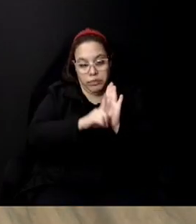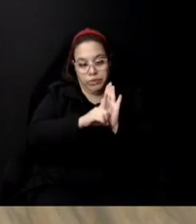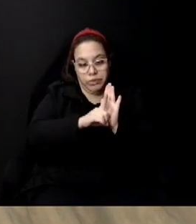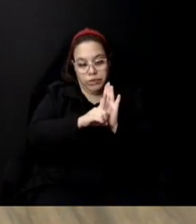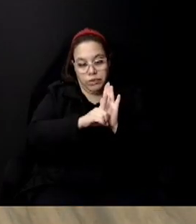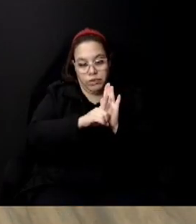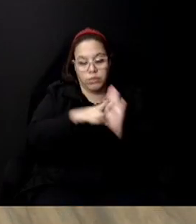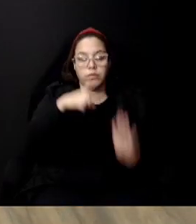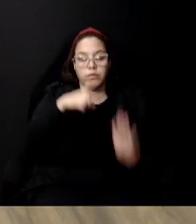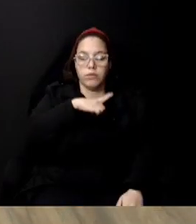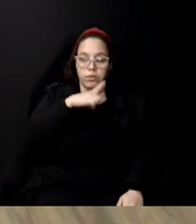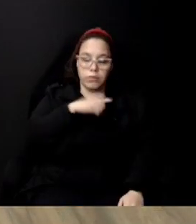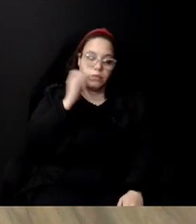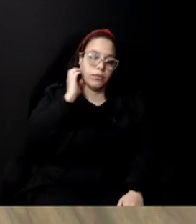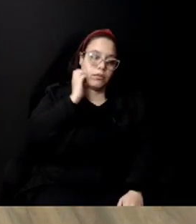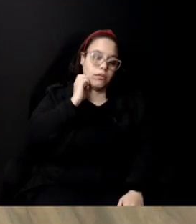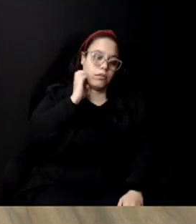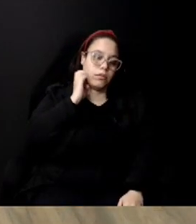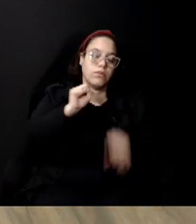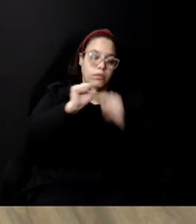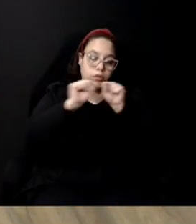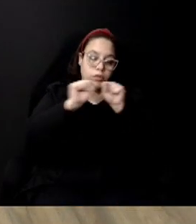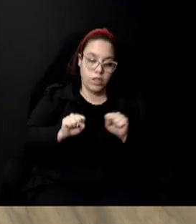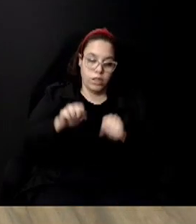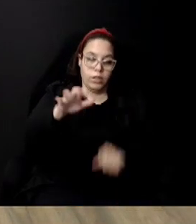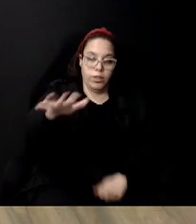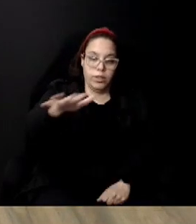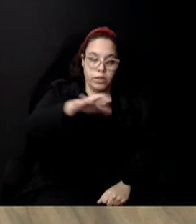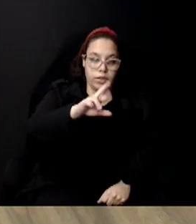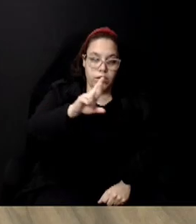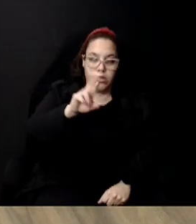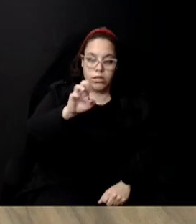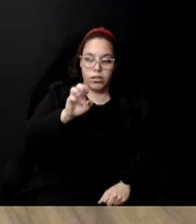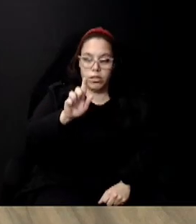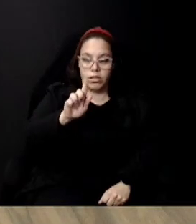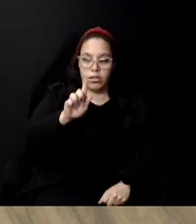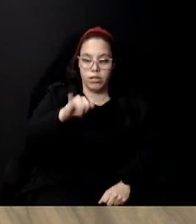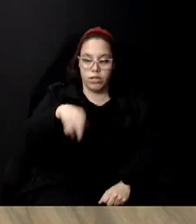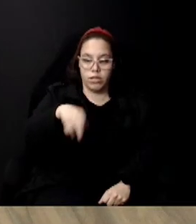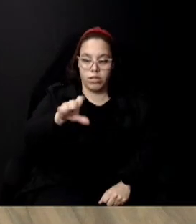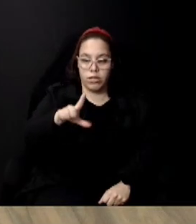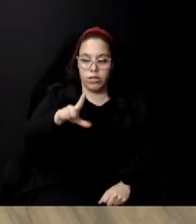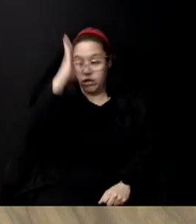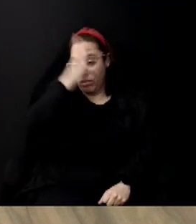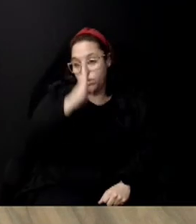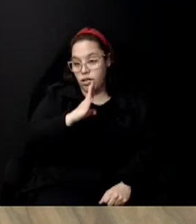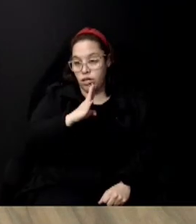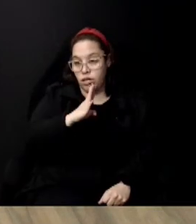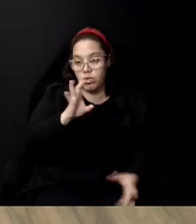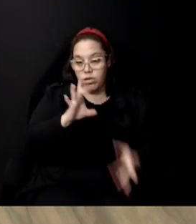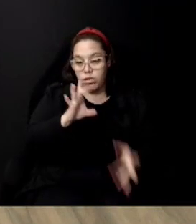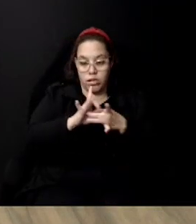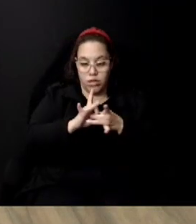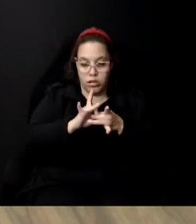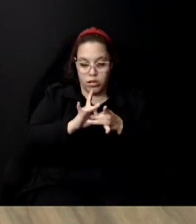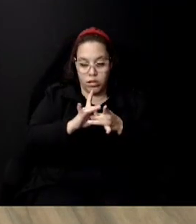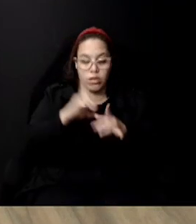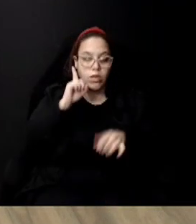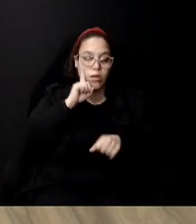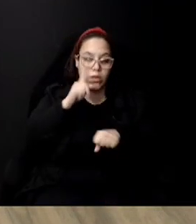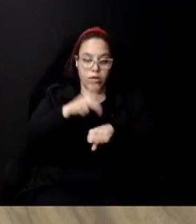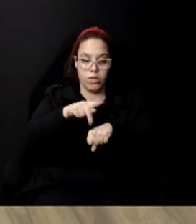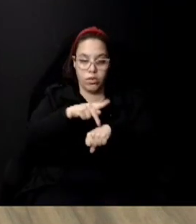também os sistemas regionais de proteção dos direitos humanos. O Brasil está vinculado ao sistema interamericano de proteção dos direitos